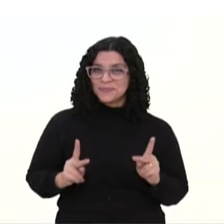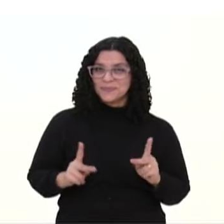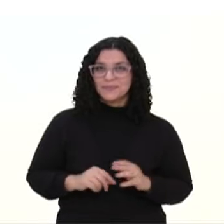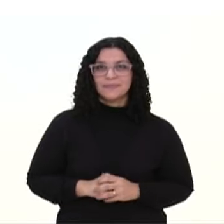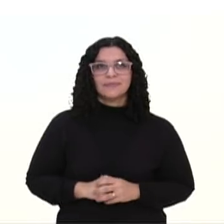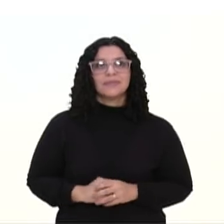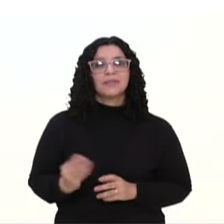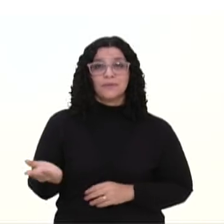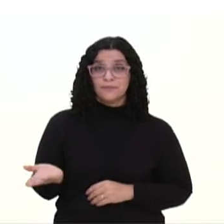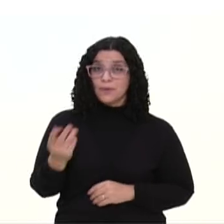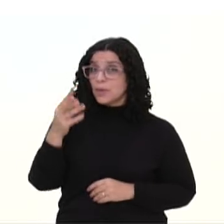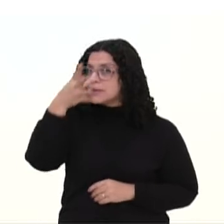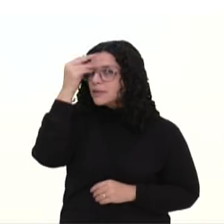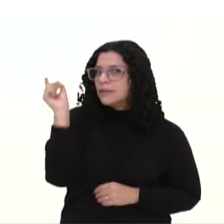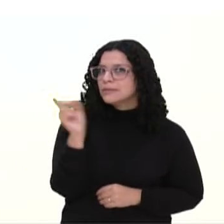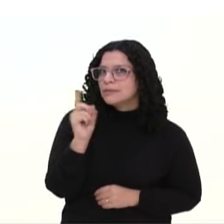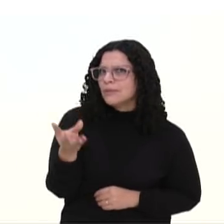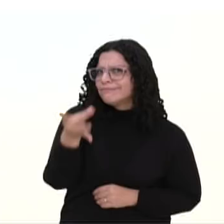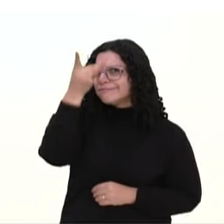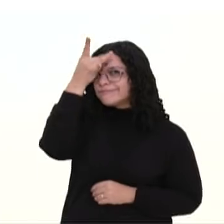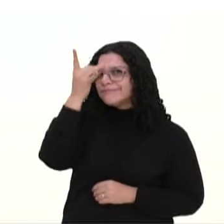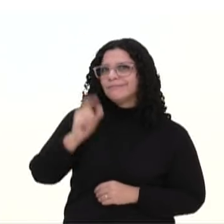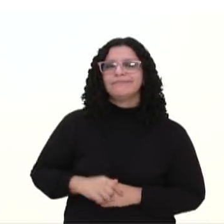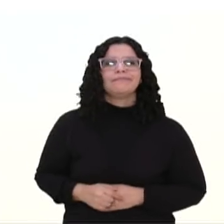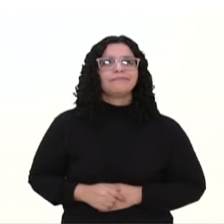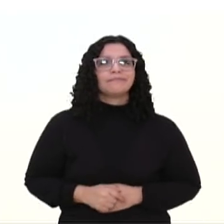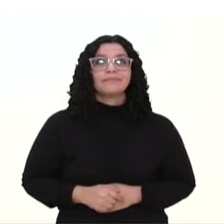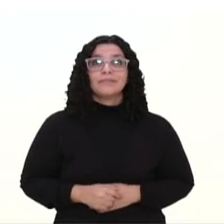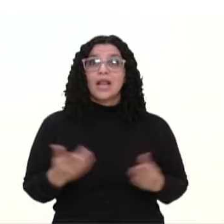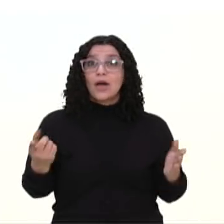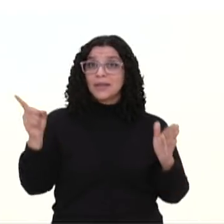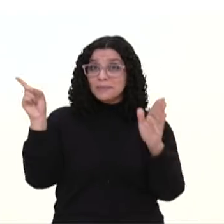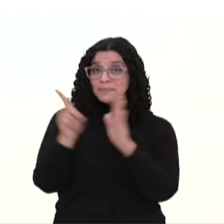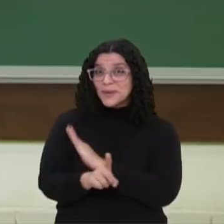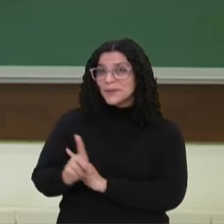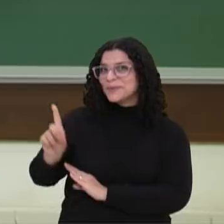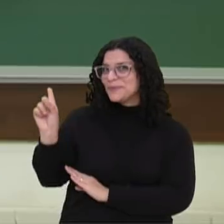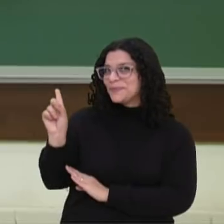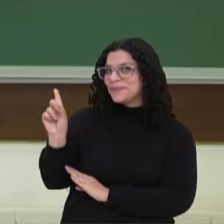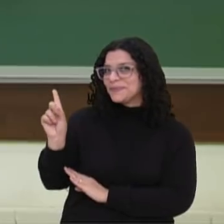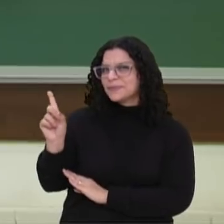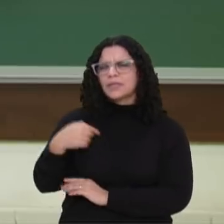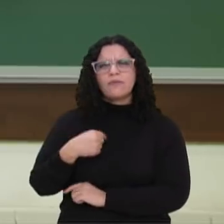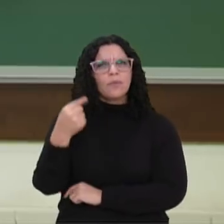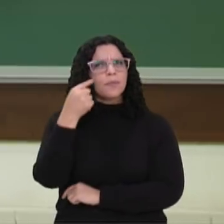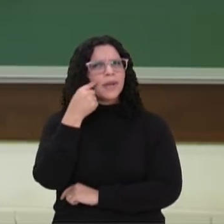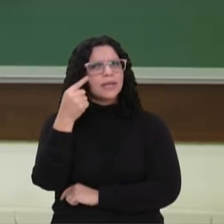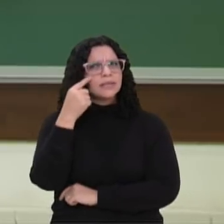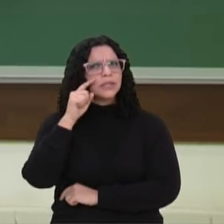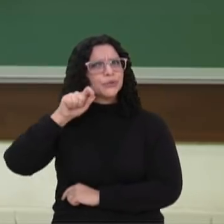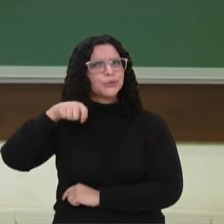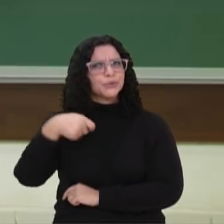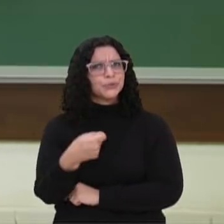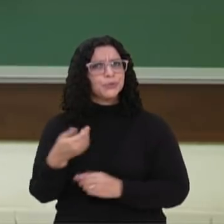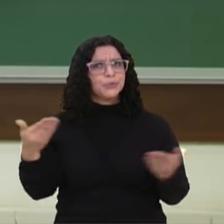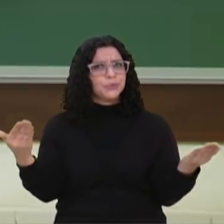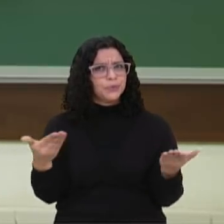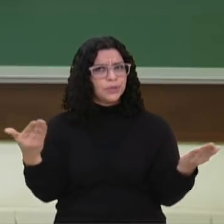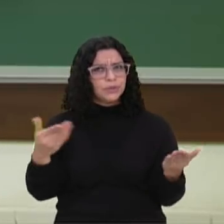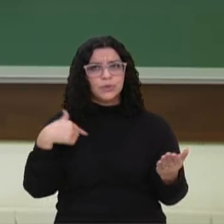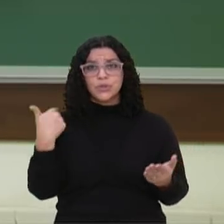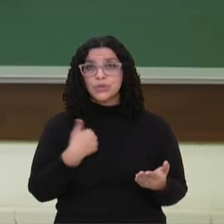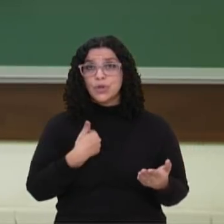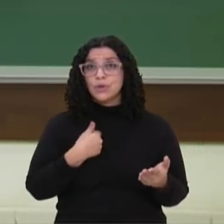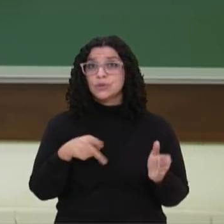ok? Muito bem, não esqueçam lá, hein? Vamos lá para o quiz agora, pensando mais um pouquinho, agora entrando